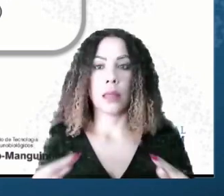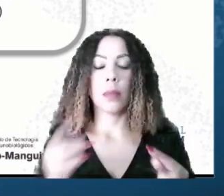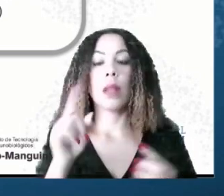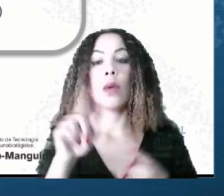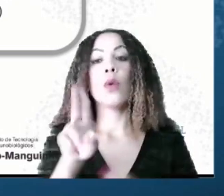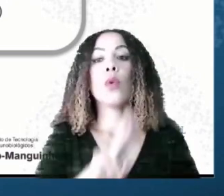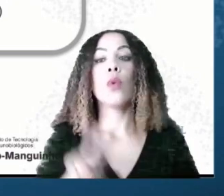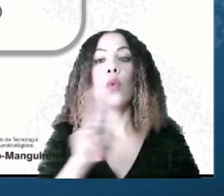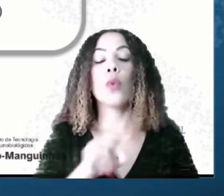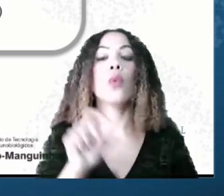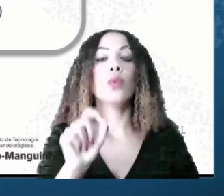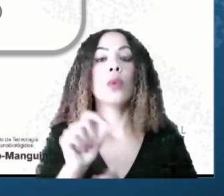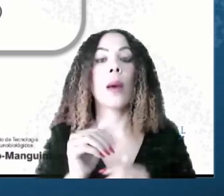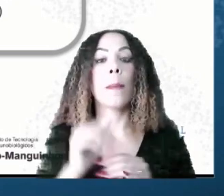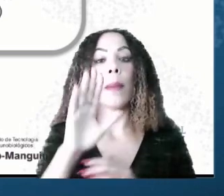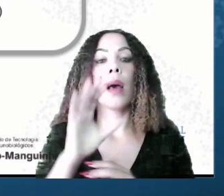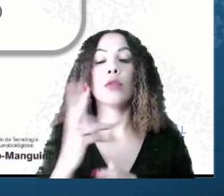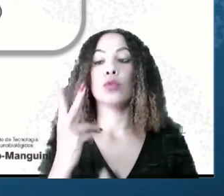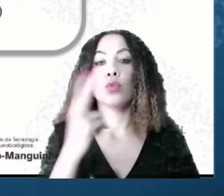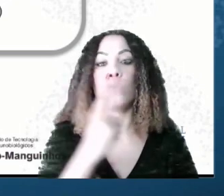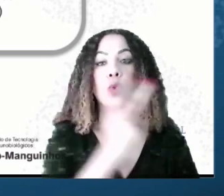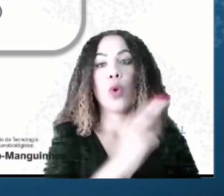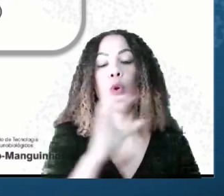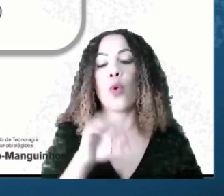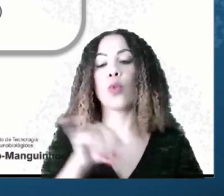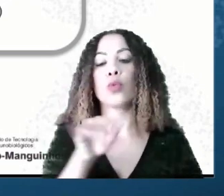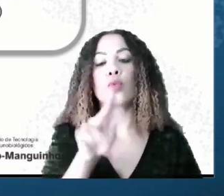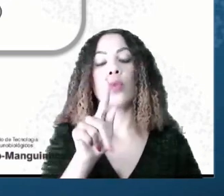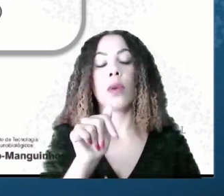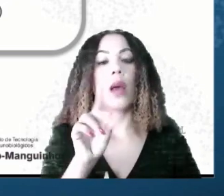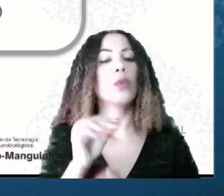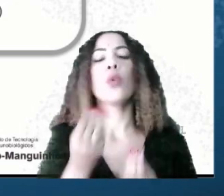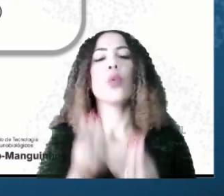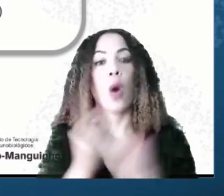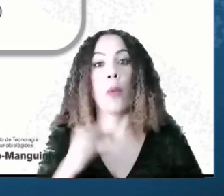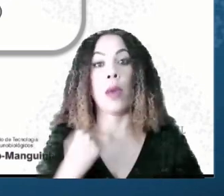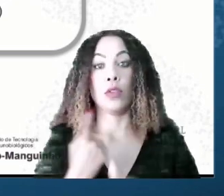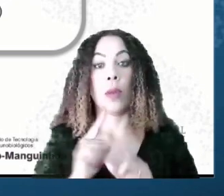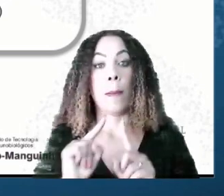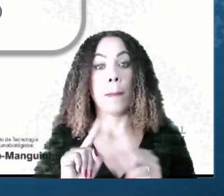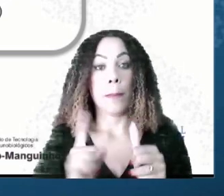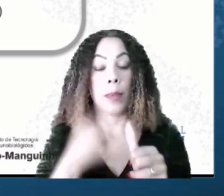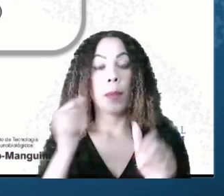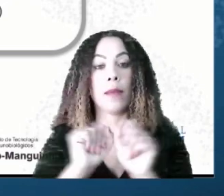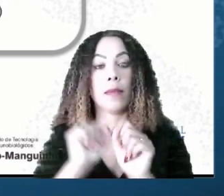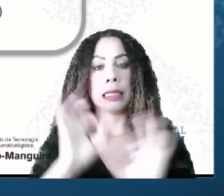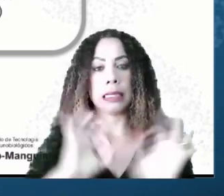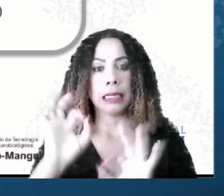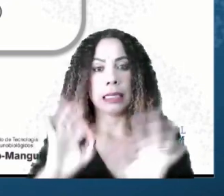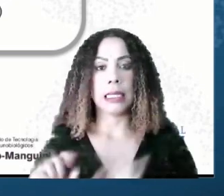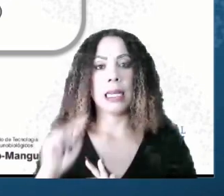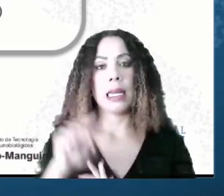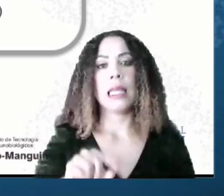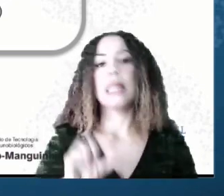uma abordagem conjugada. A gente elabora esses